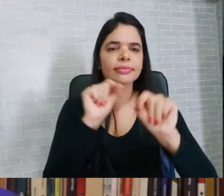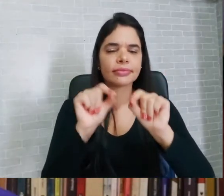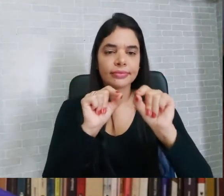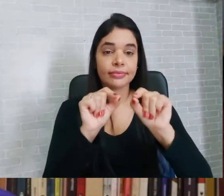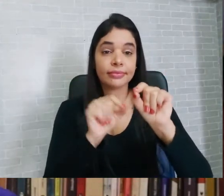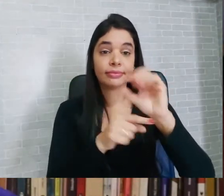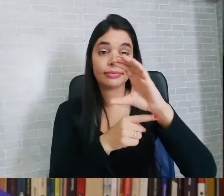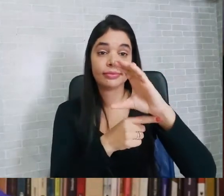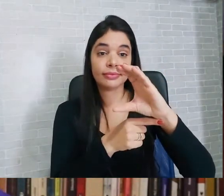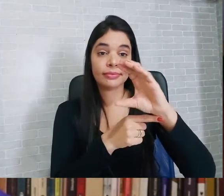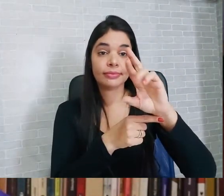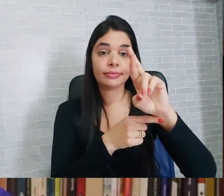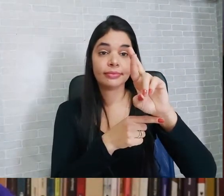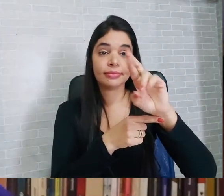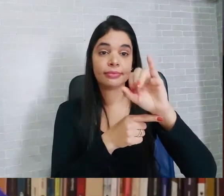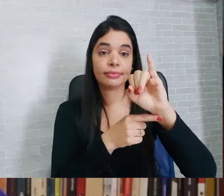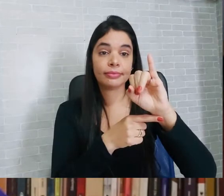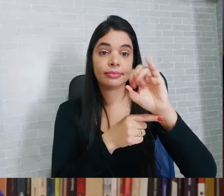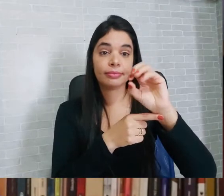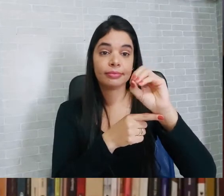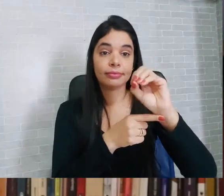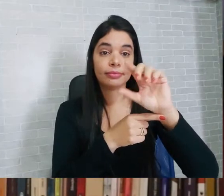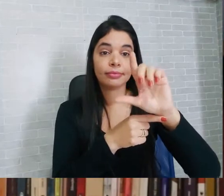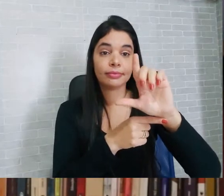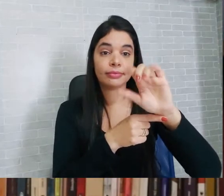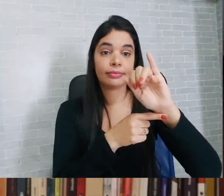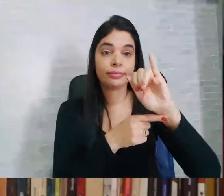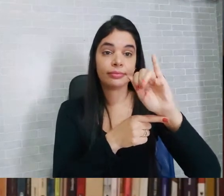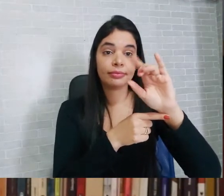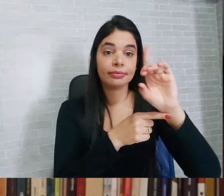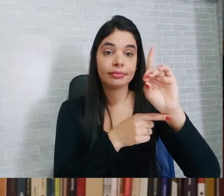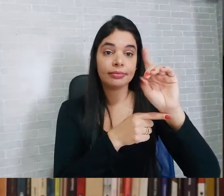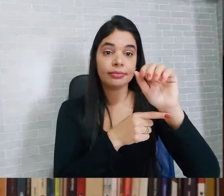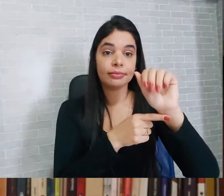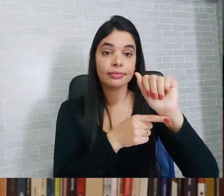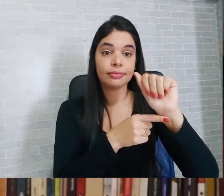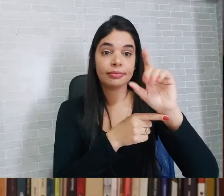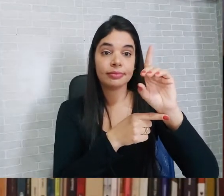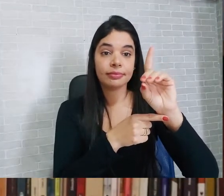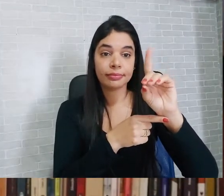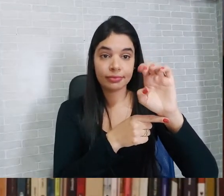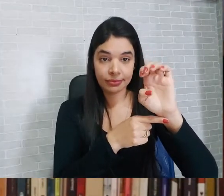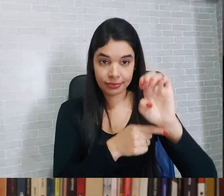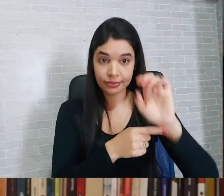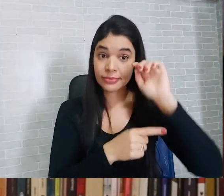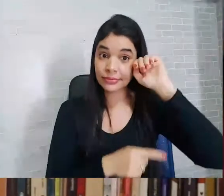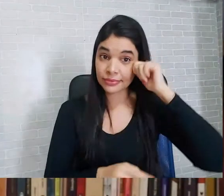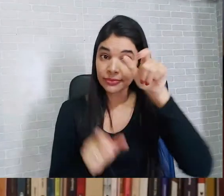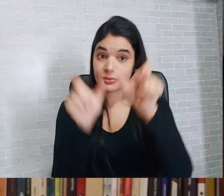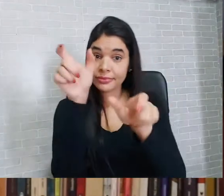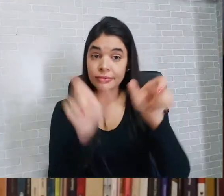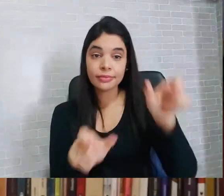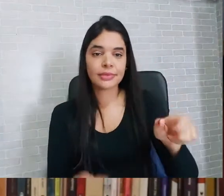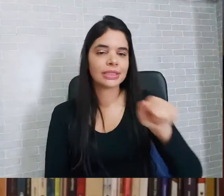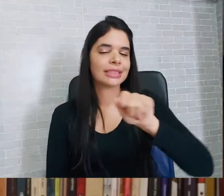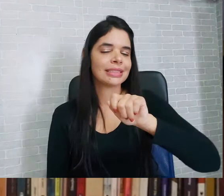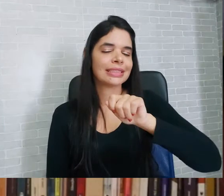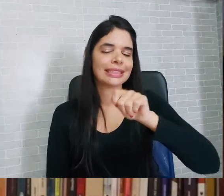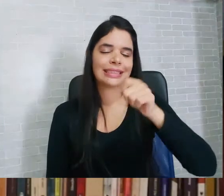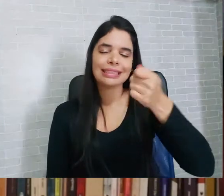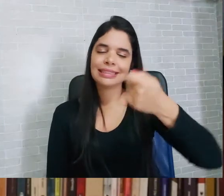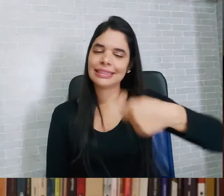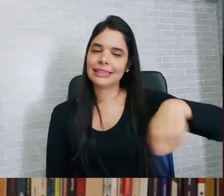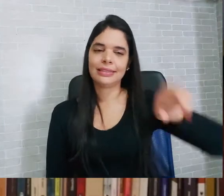a criolidade ela não precisa ser homogeneizada, né? E a primeira razão deles é